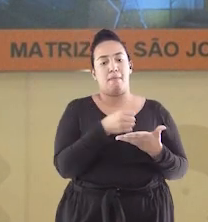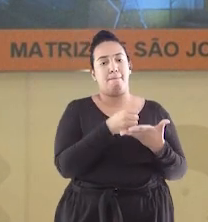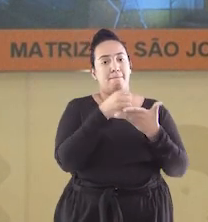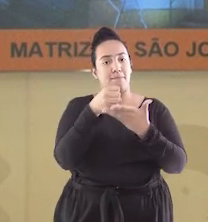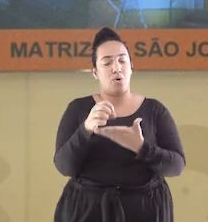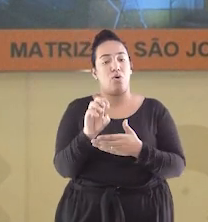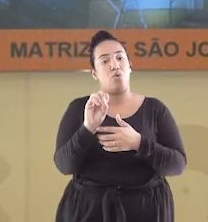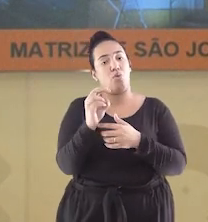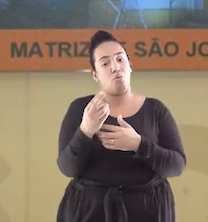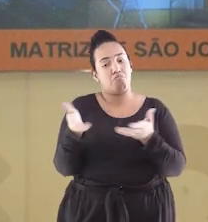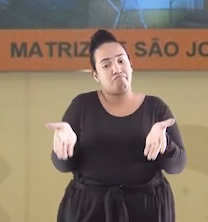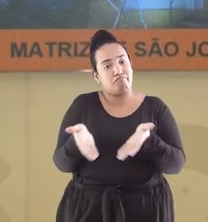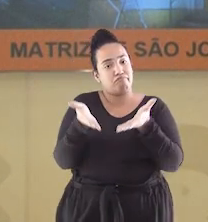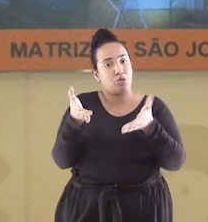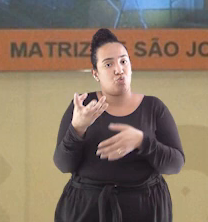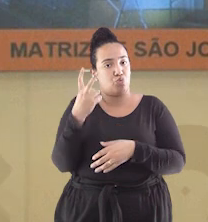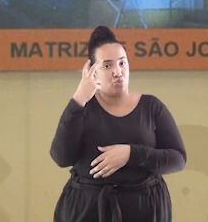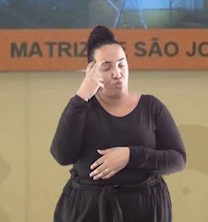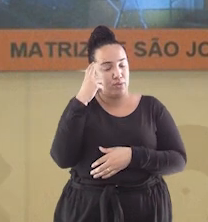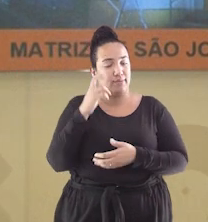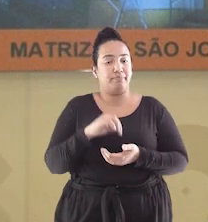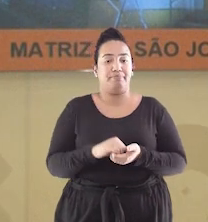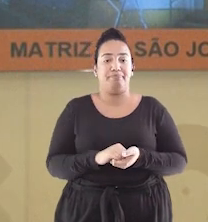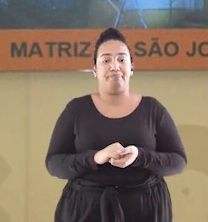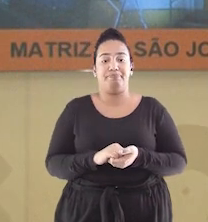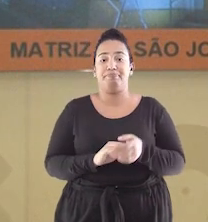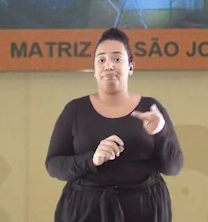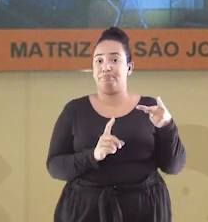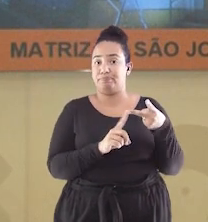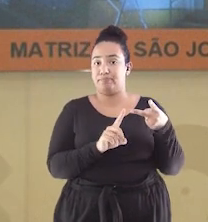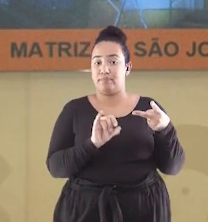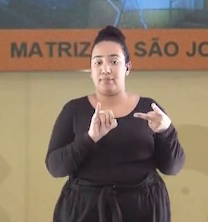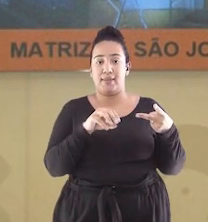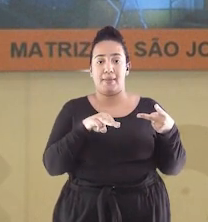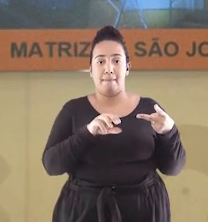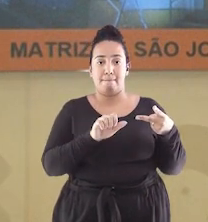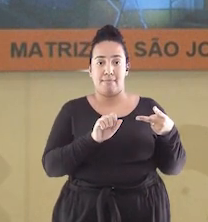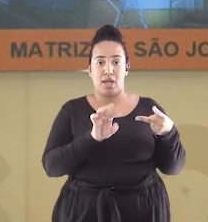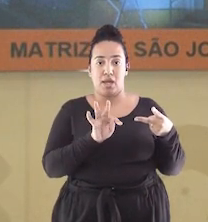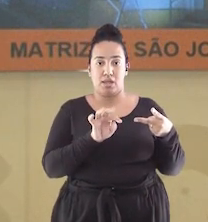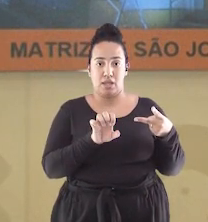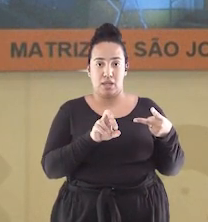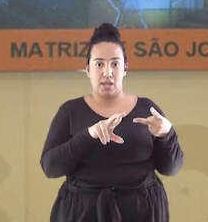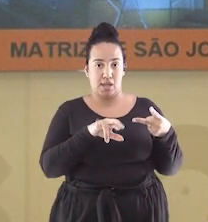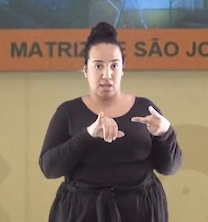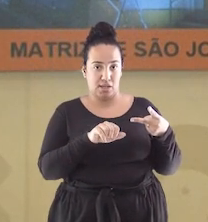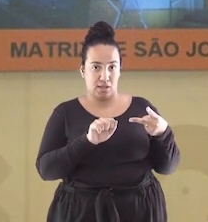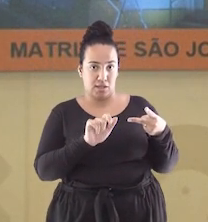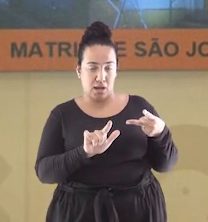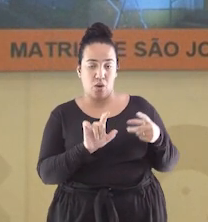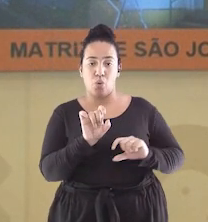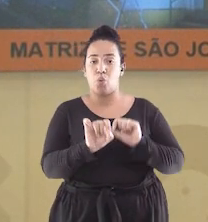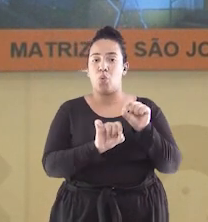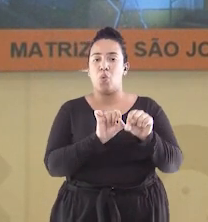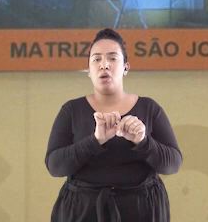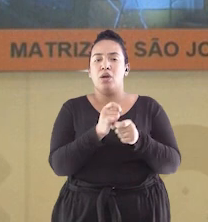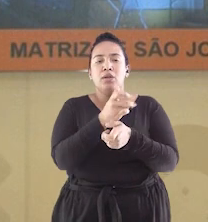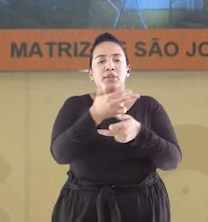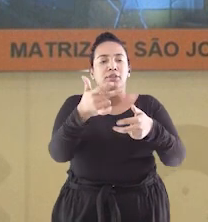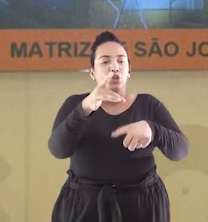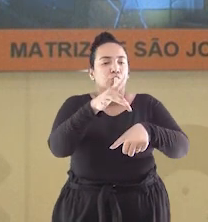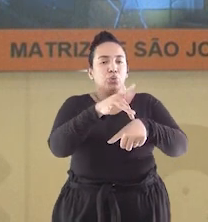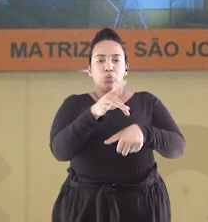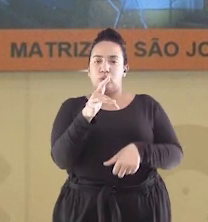apoie ou promova a cultura. O patrimônio cultural imaterial é tudo aquilo que não se pode